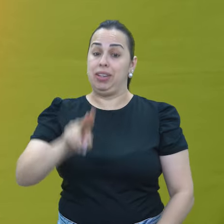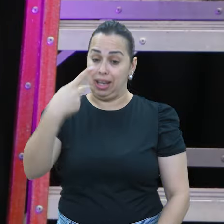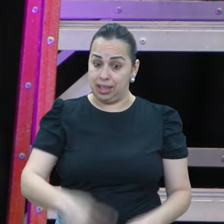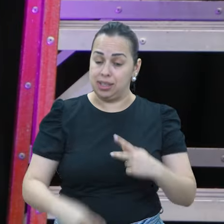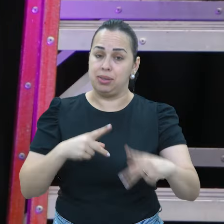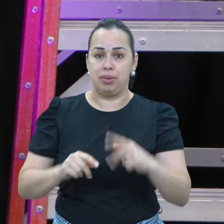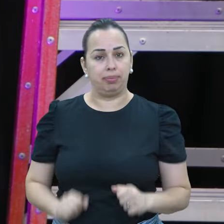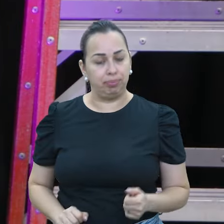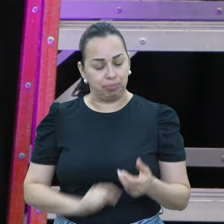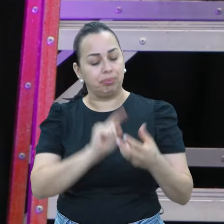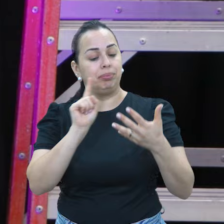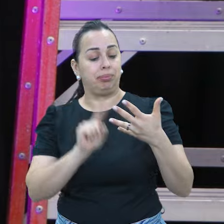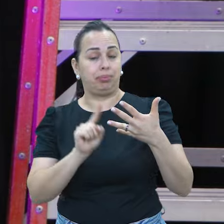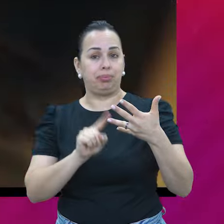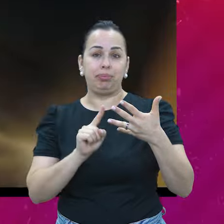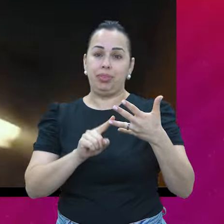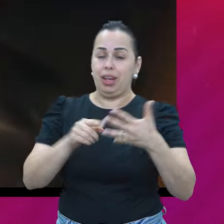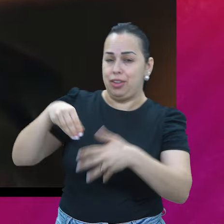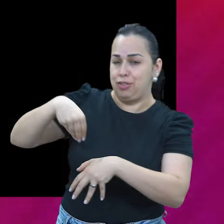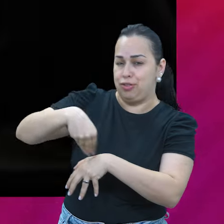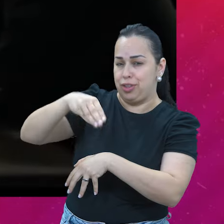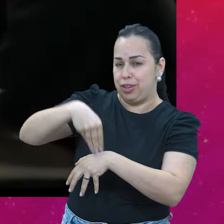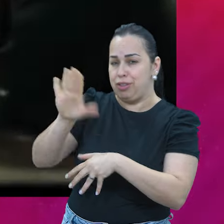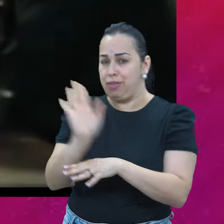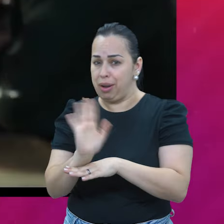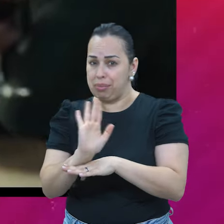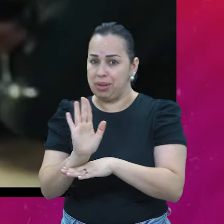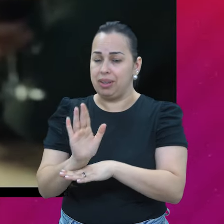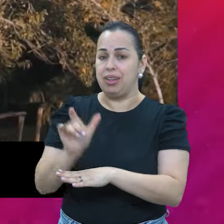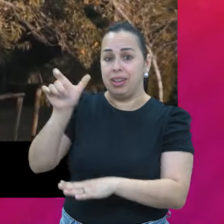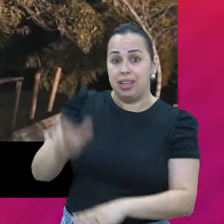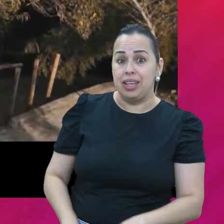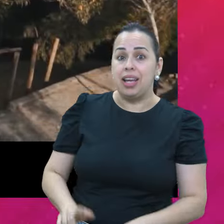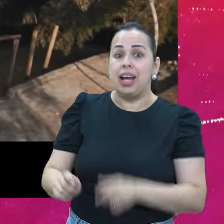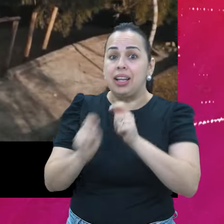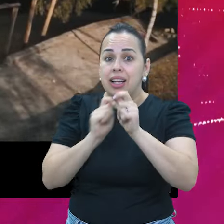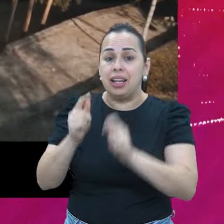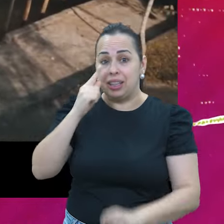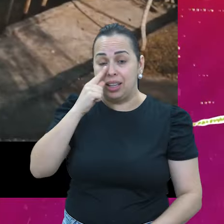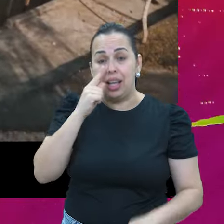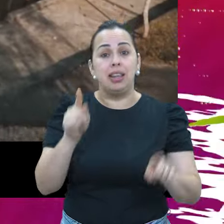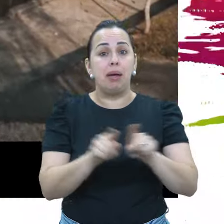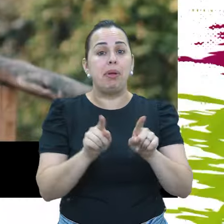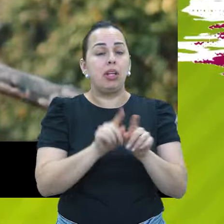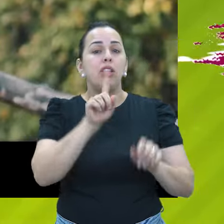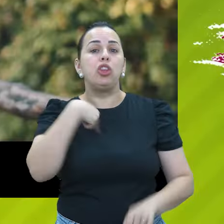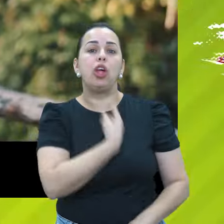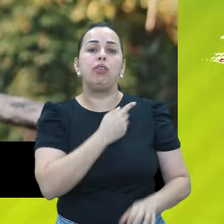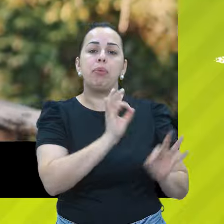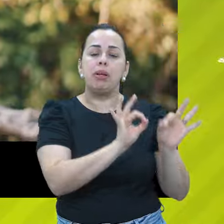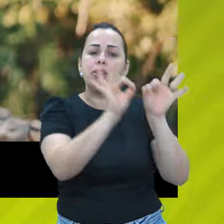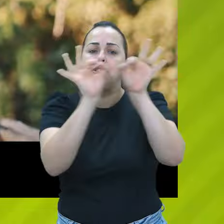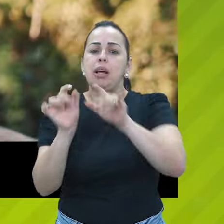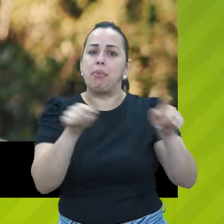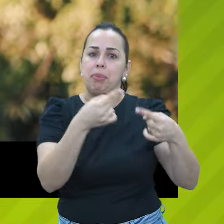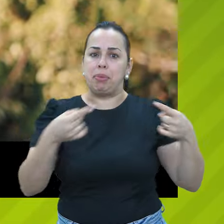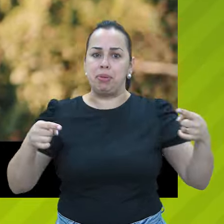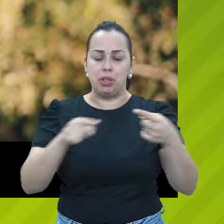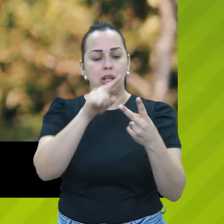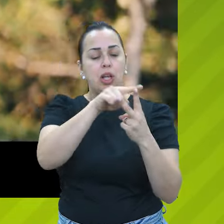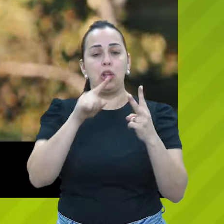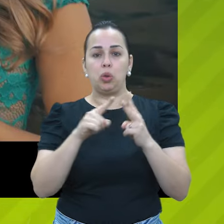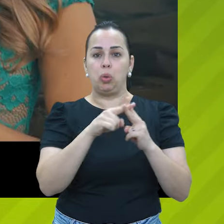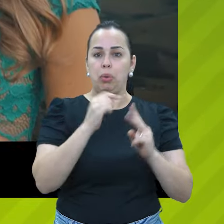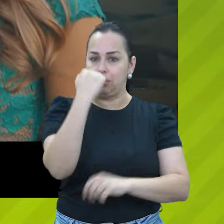em São José. E ainda o quadro Sessão Pipoca com a Dani Rivas. E música, a gente vai conferir o clipe Se Entrega Sem Medo, da